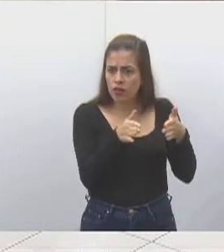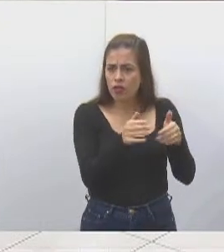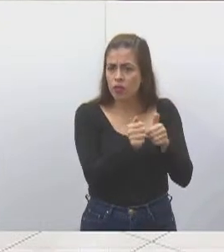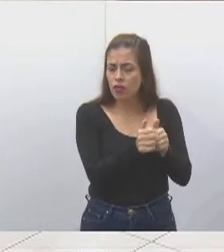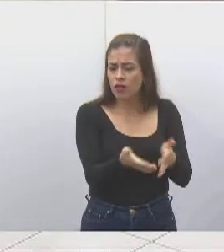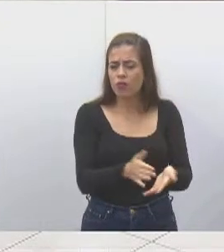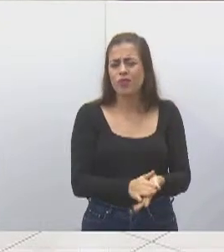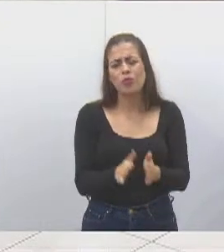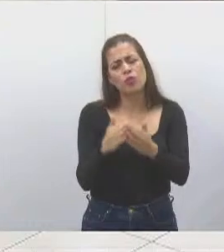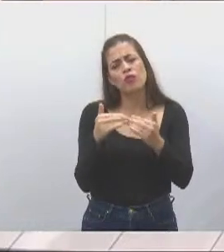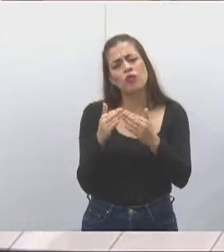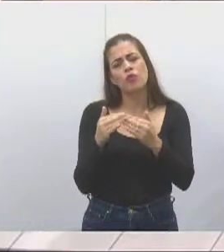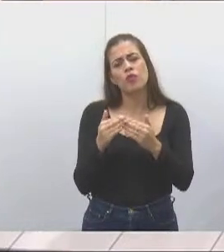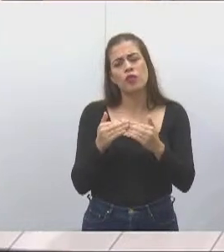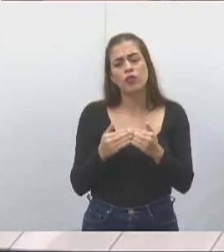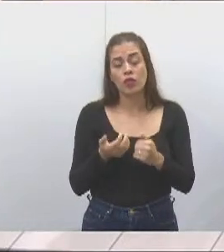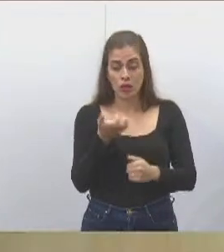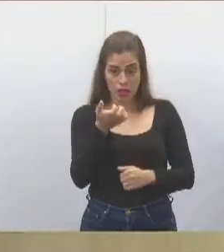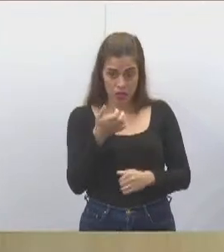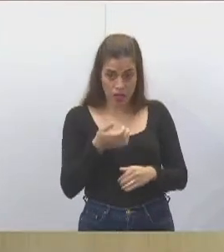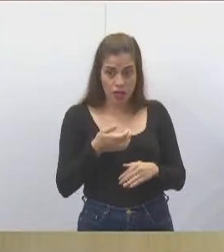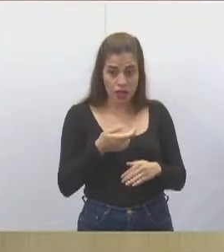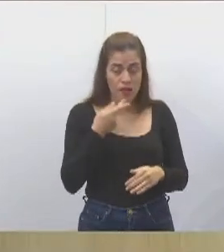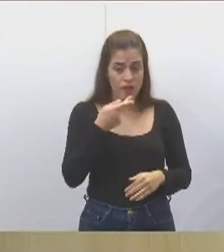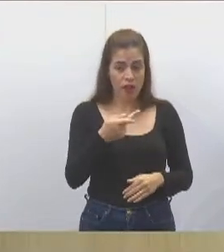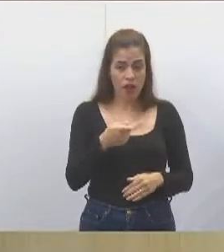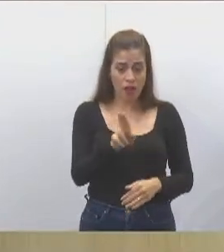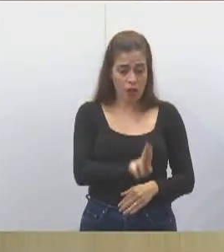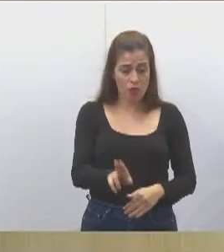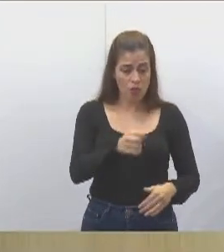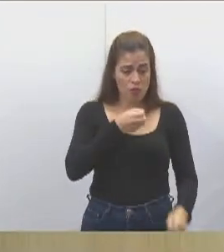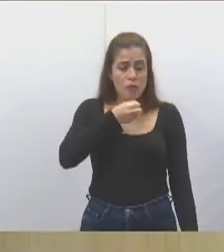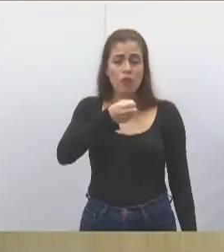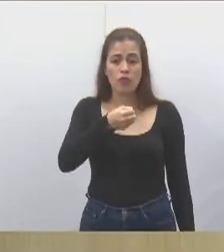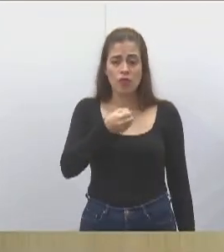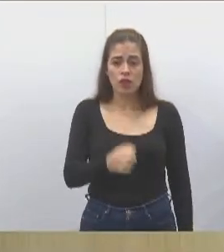Por favor, caso queira falar, vamos usar o microfone ali.